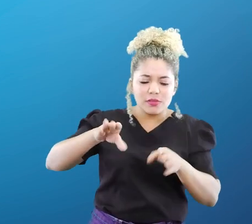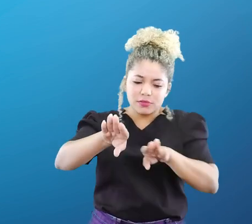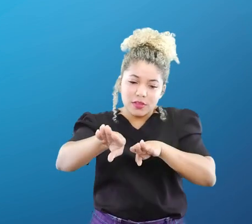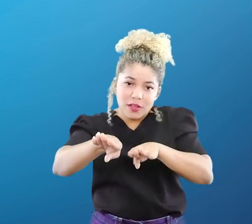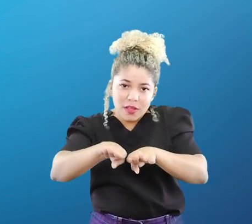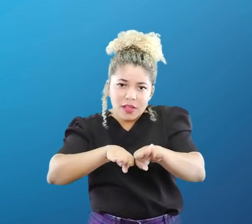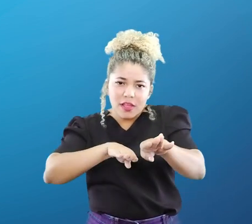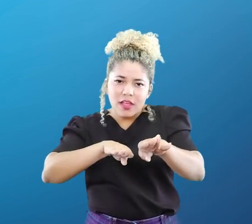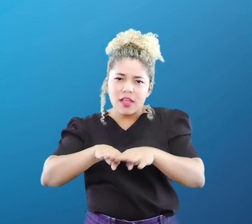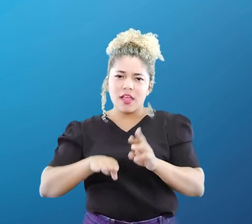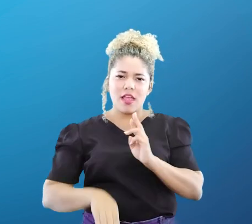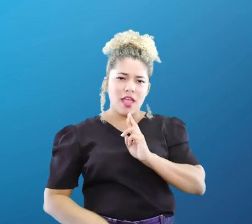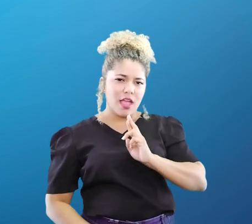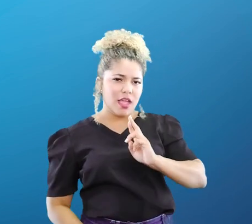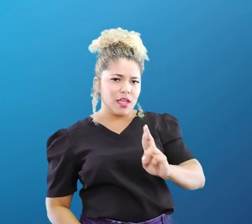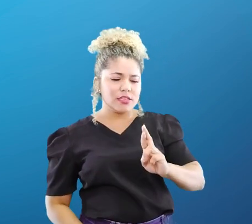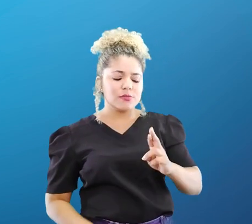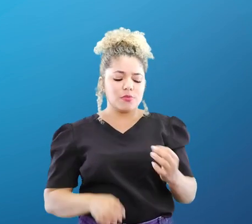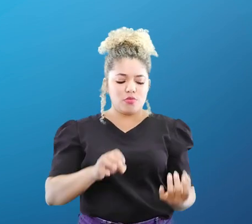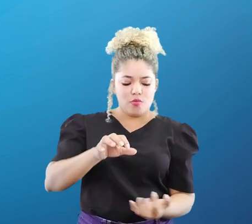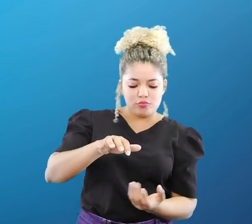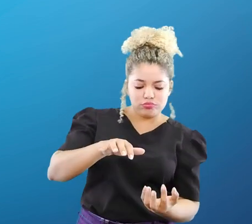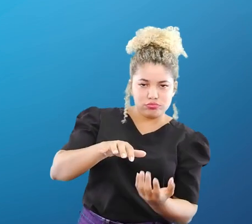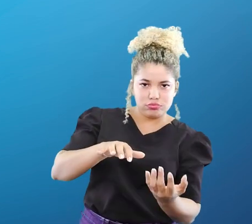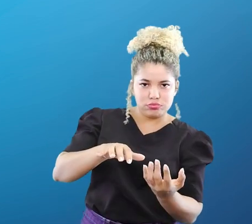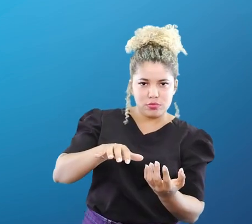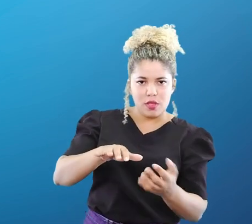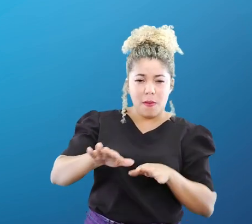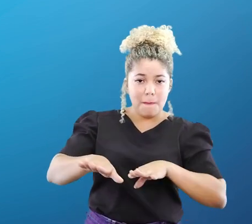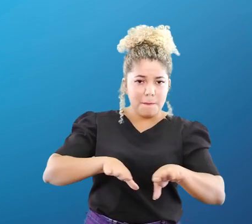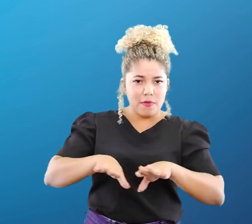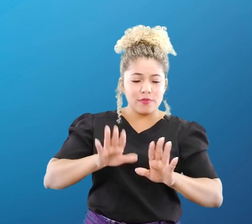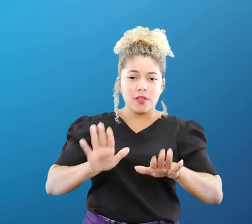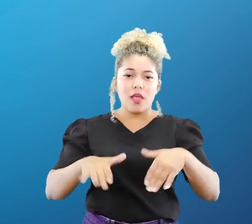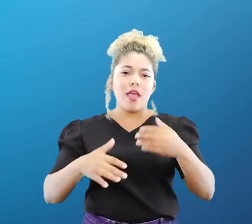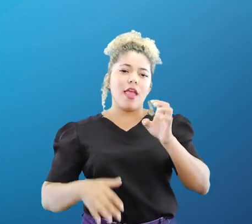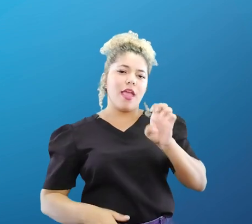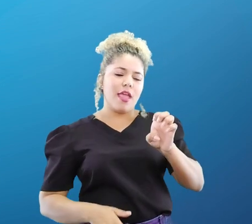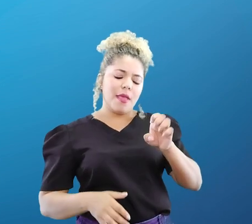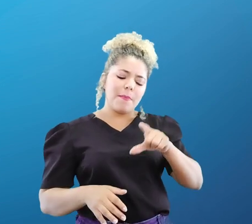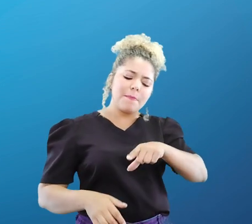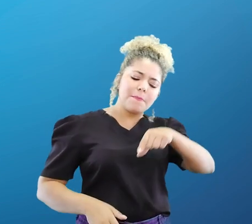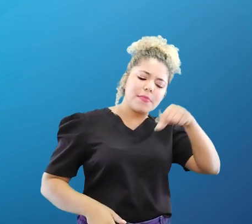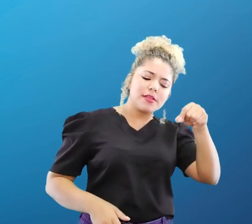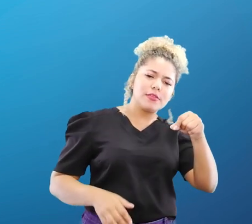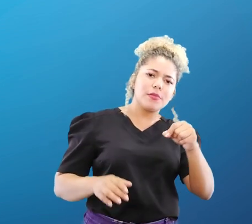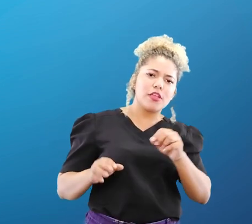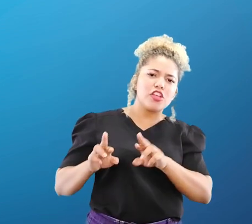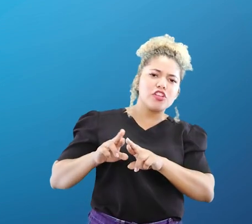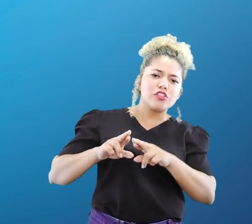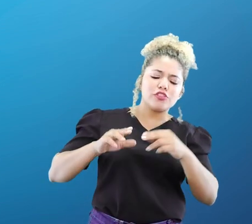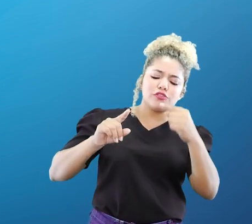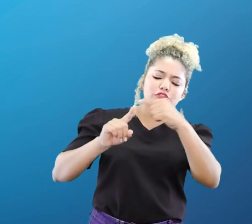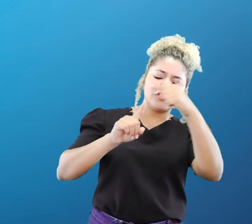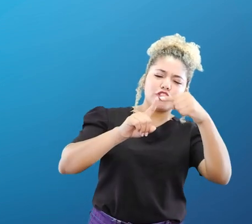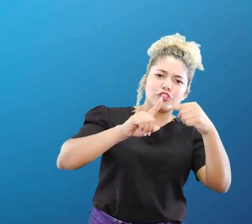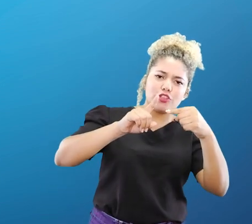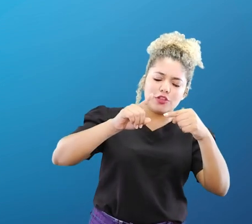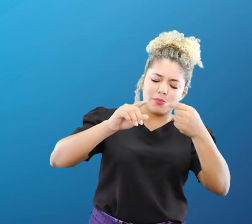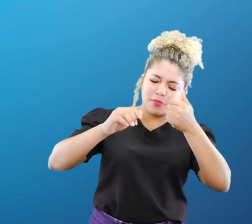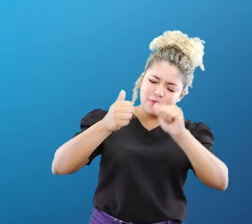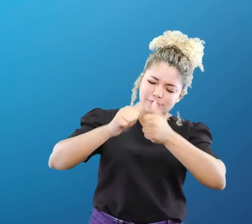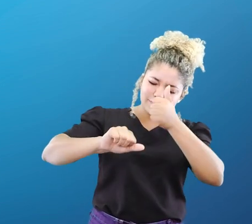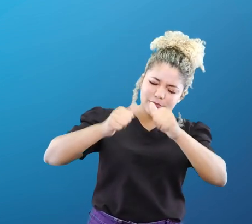fragmentos respondem à convecção do magma. Ou letra E. Coleta de amostras ao longo das diferentes camadas, cujos